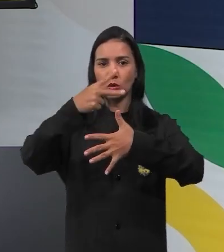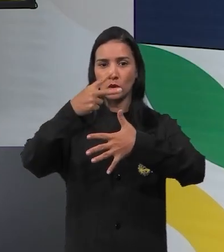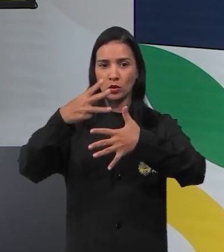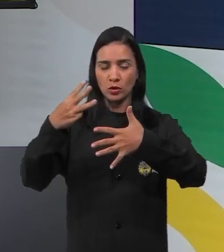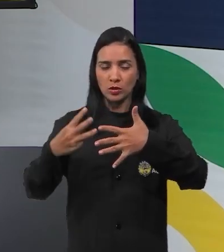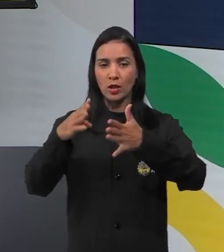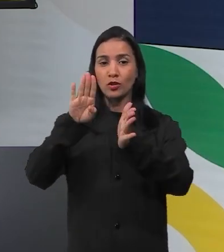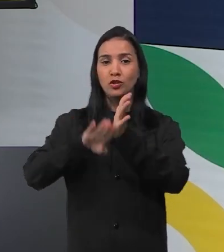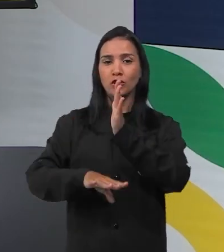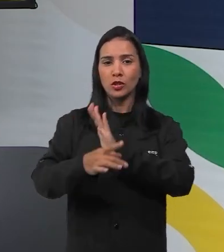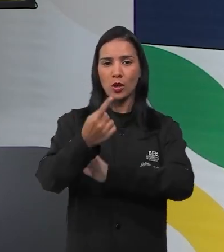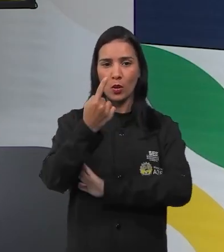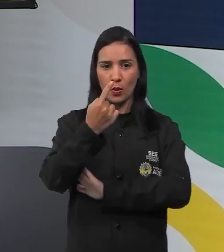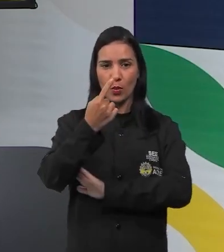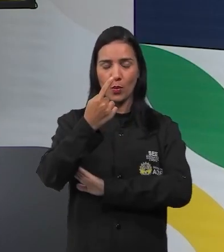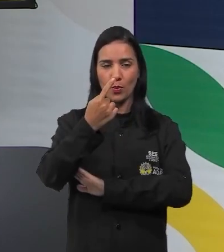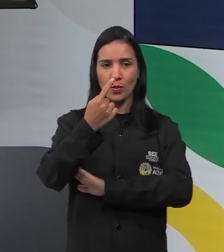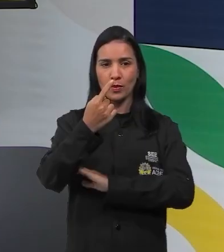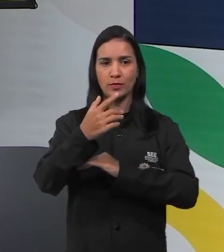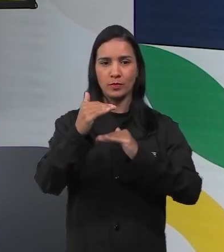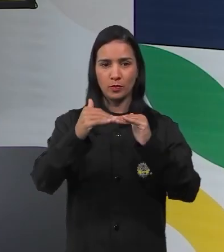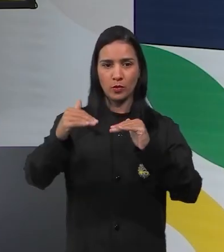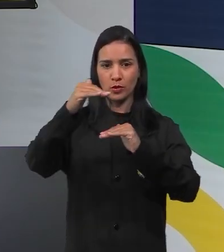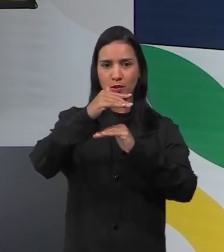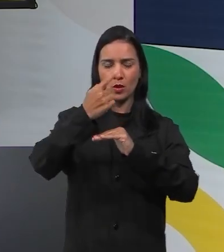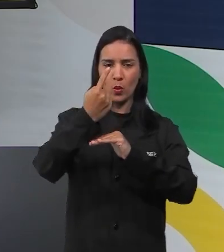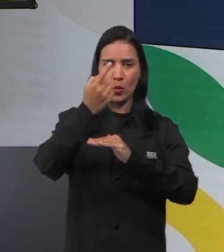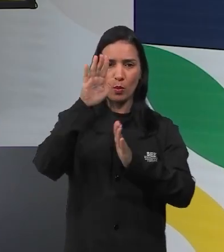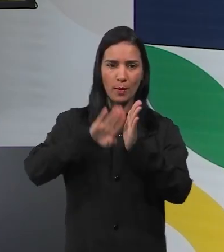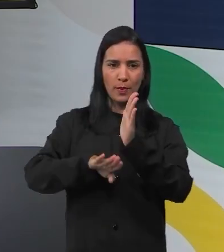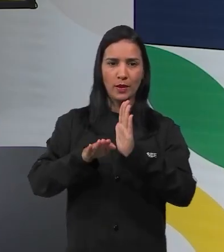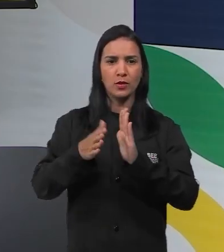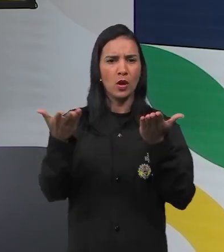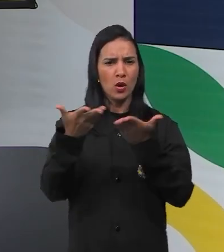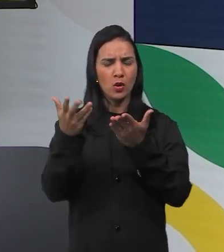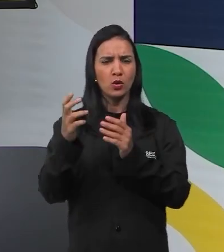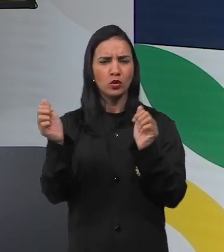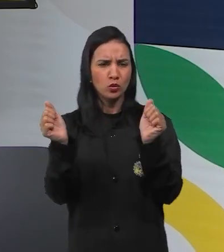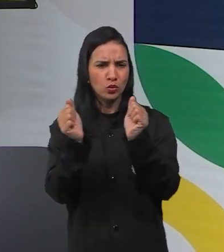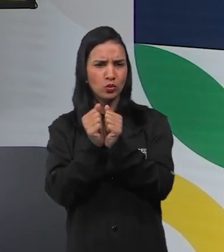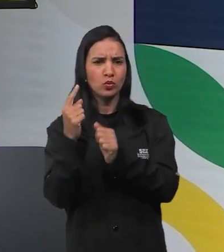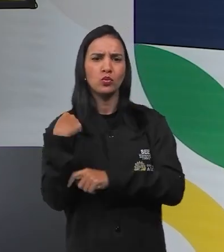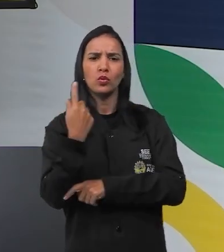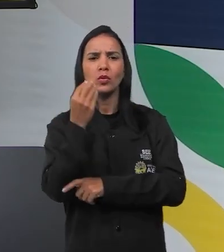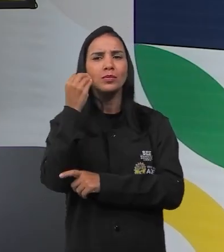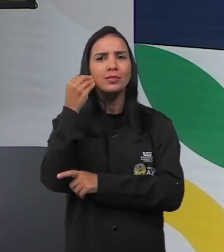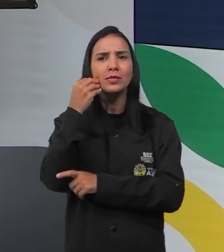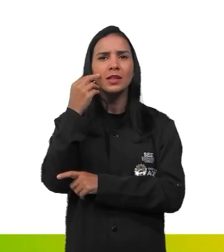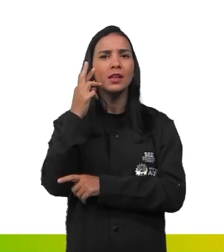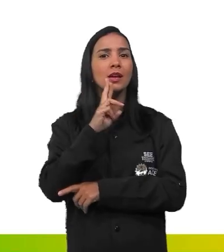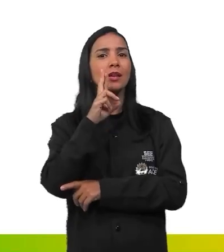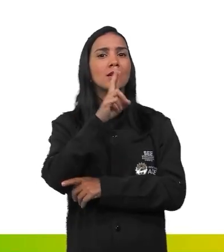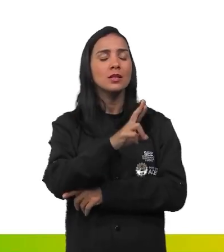Vamos continuar e deduzir juntos a fórmula da soma dos termos gerais.